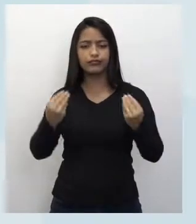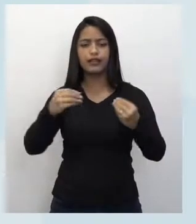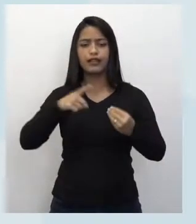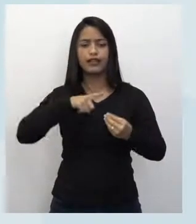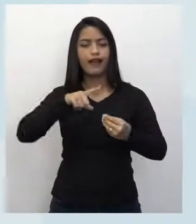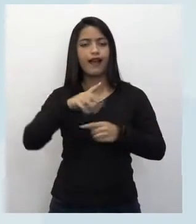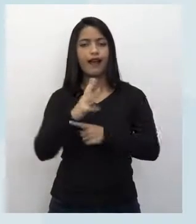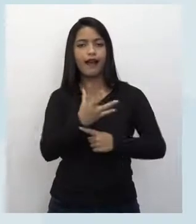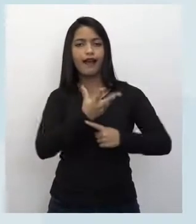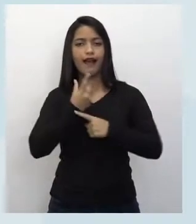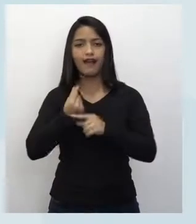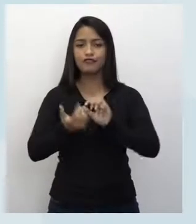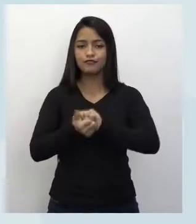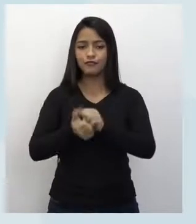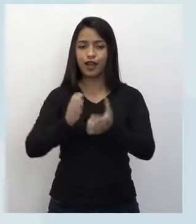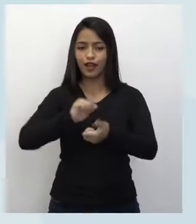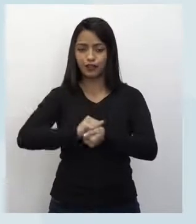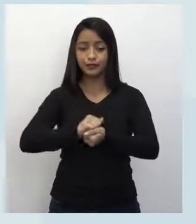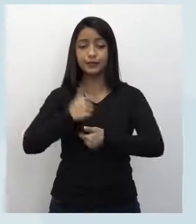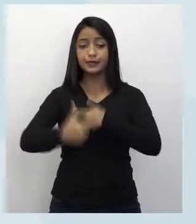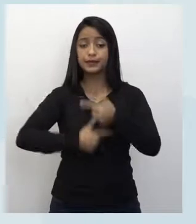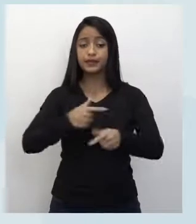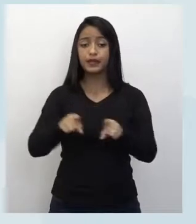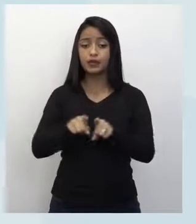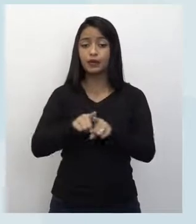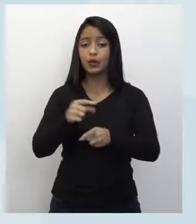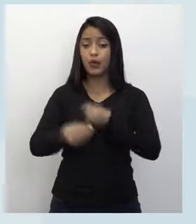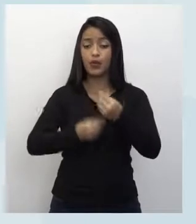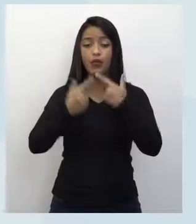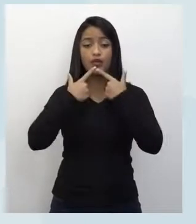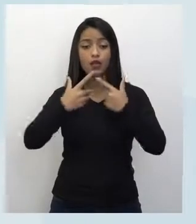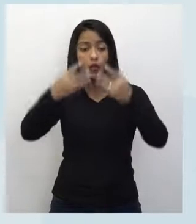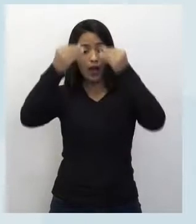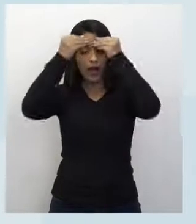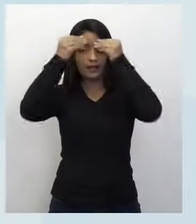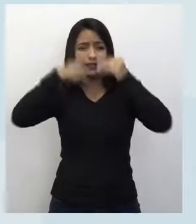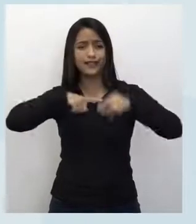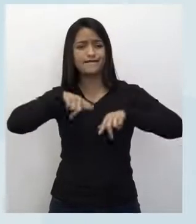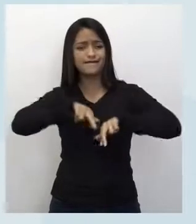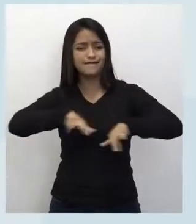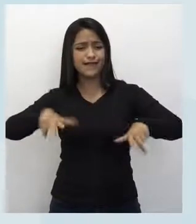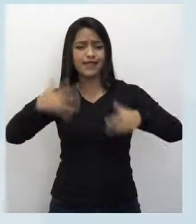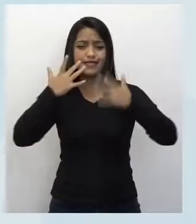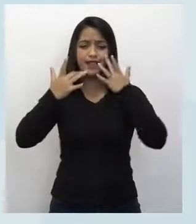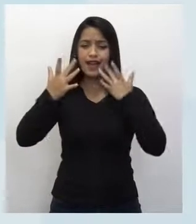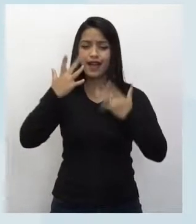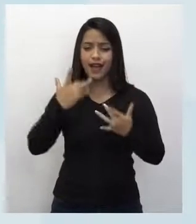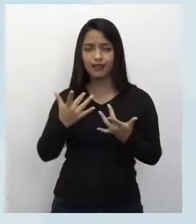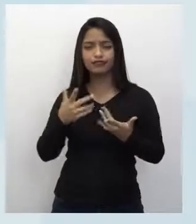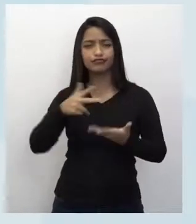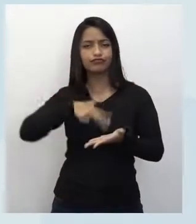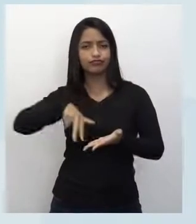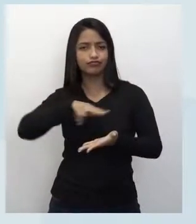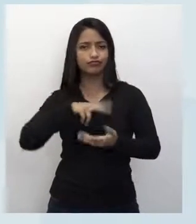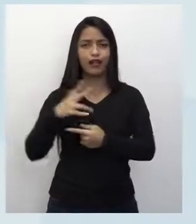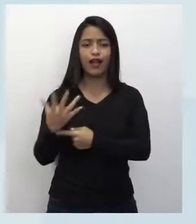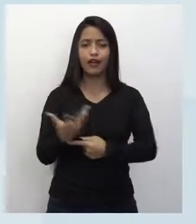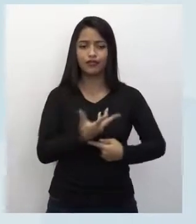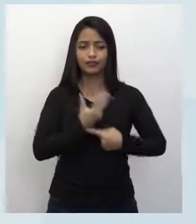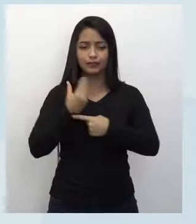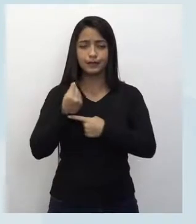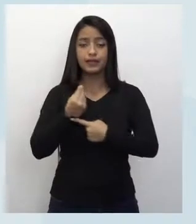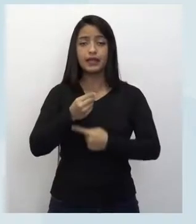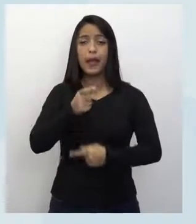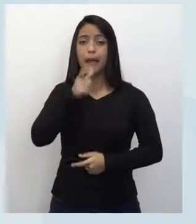animação e outras linguagens artísticas. Eles não usam muito as palavras, tem um